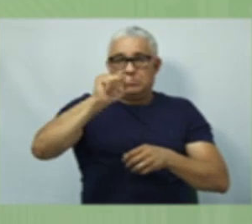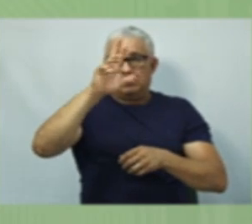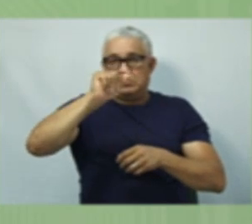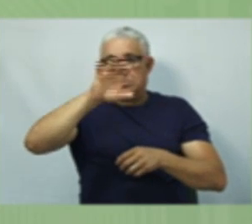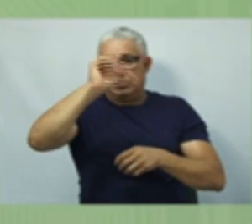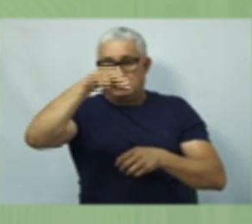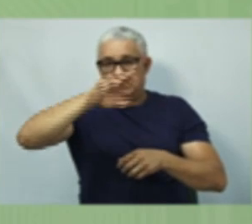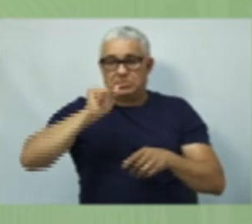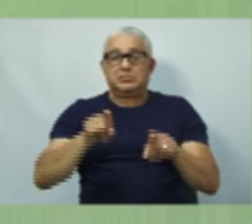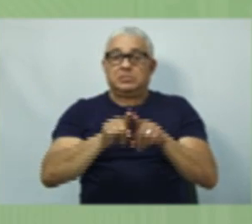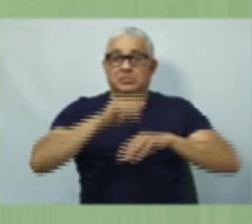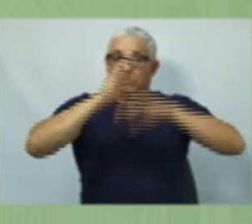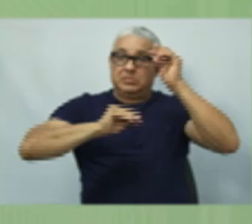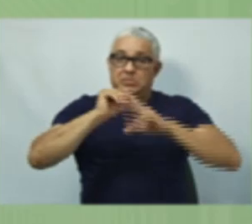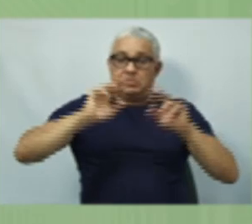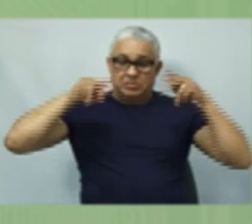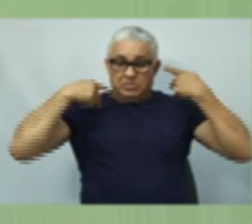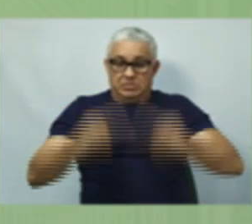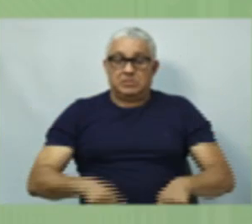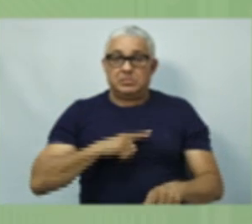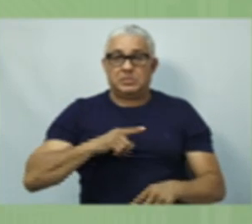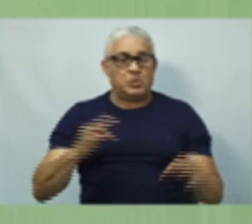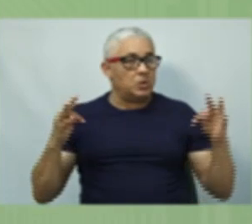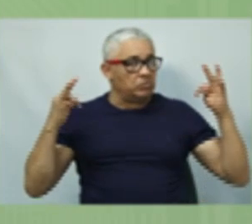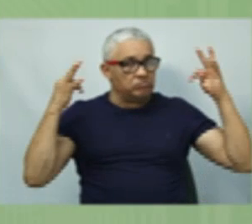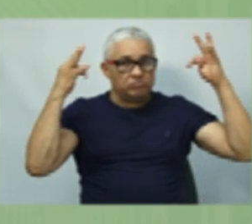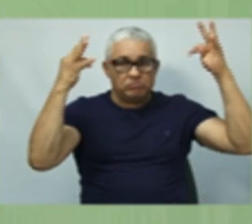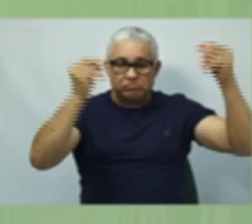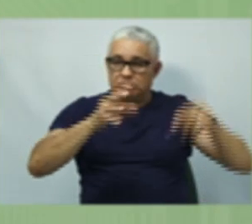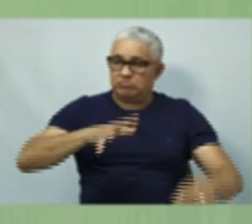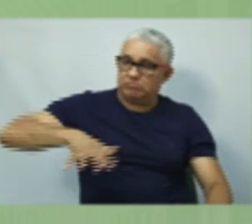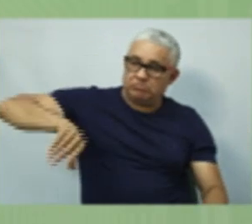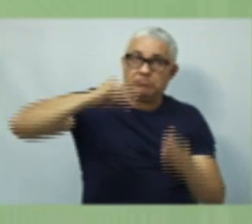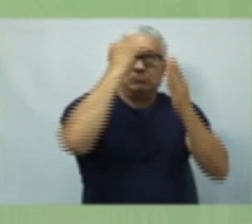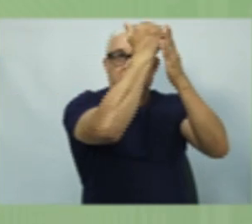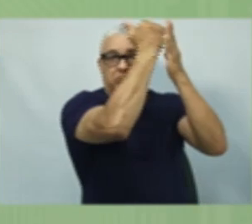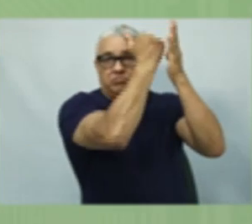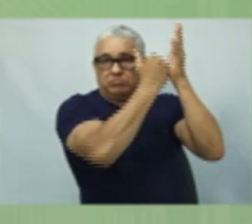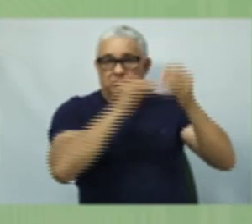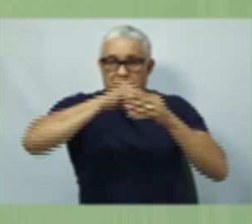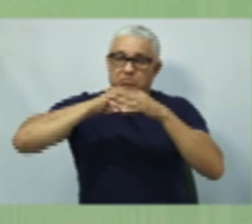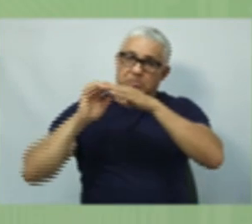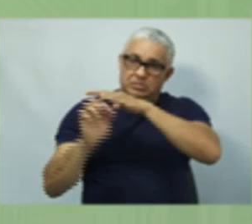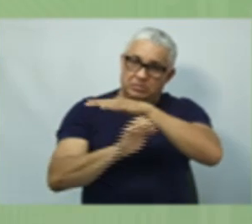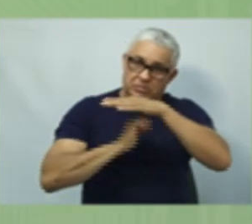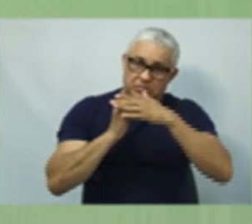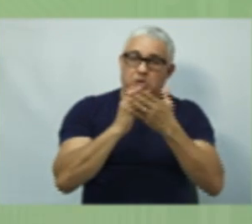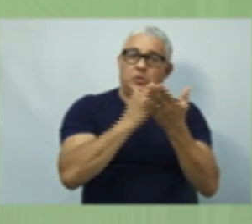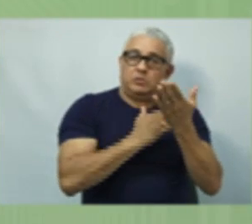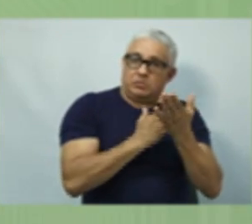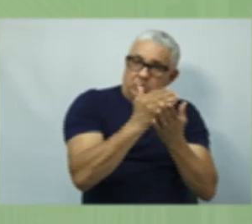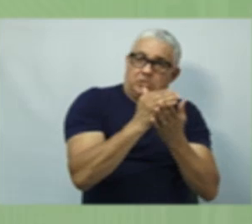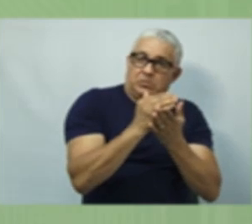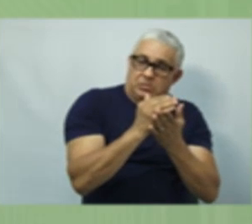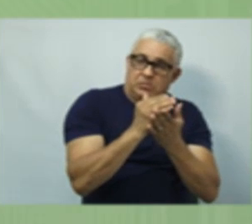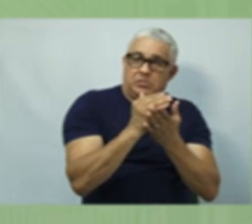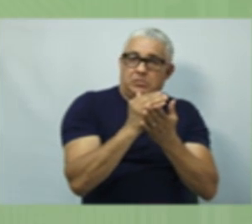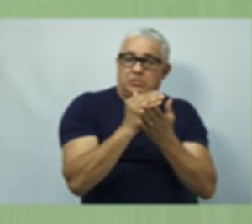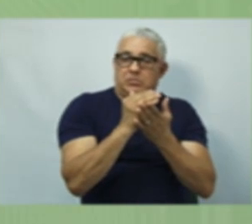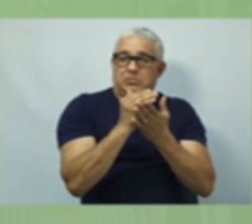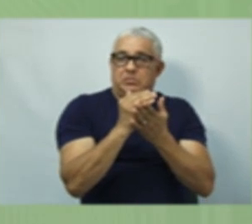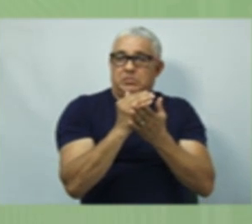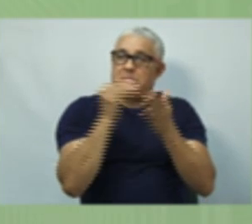habilidades humanas, elas estão em todos os níveis da organização. Tá? Desde o nível institucional até o